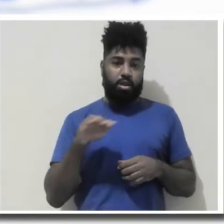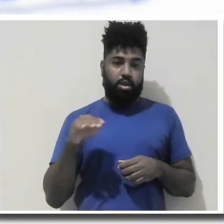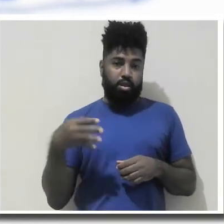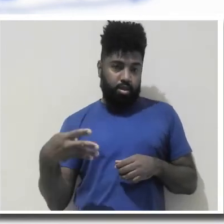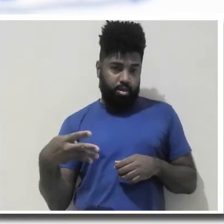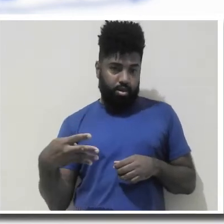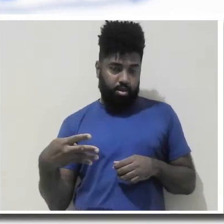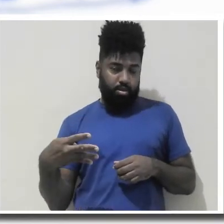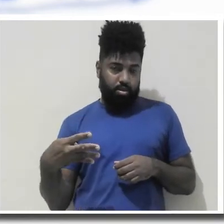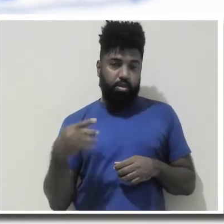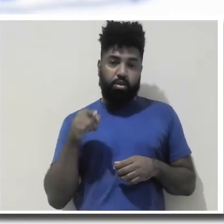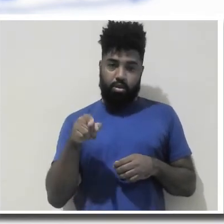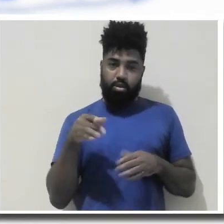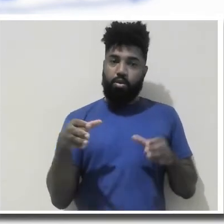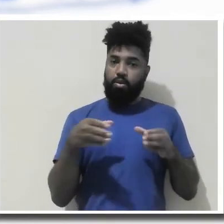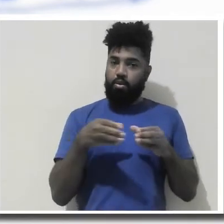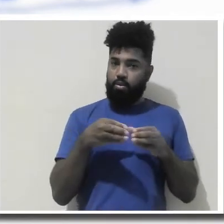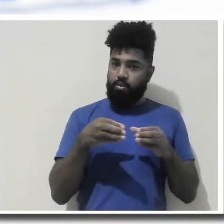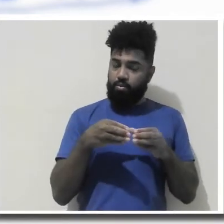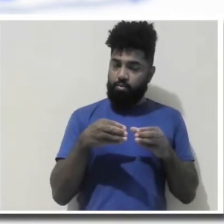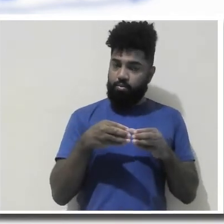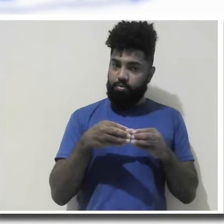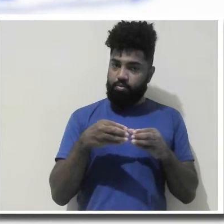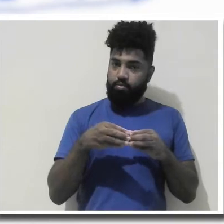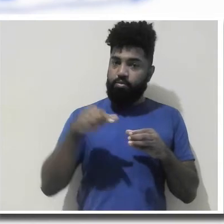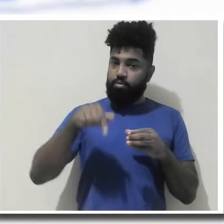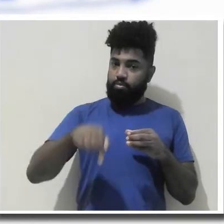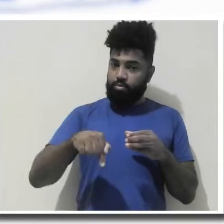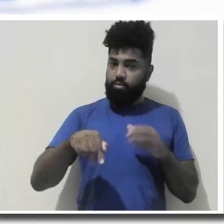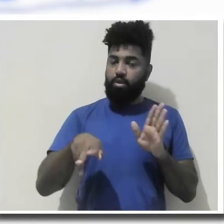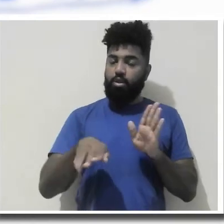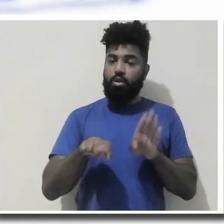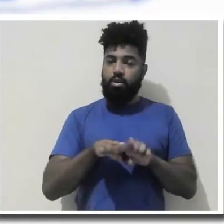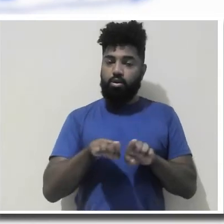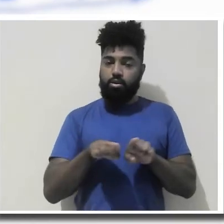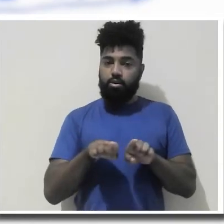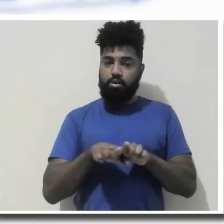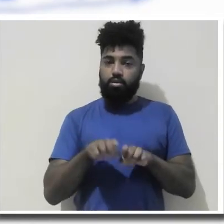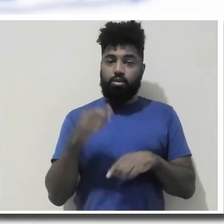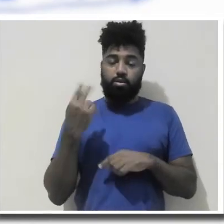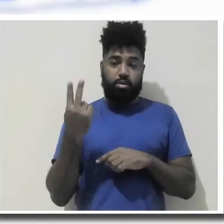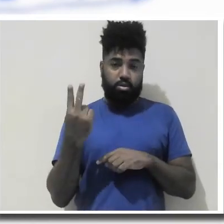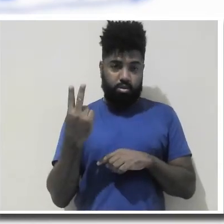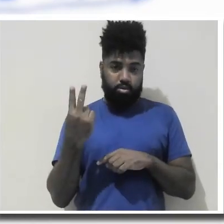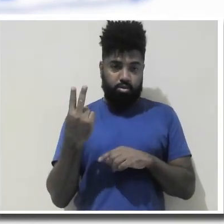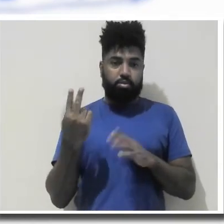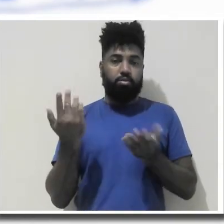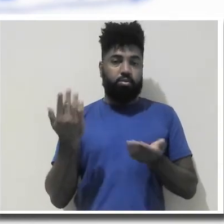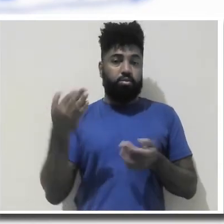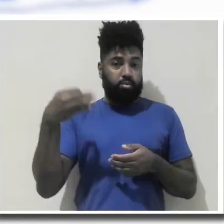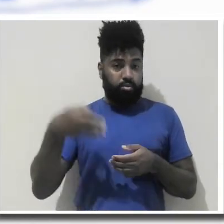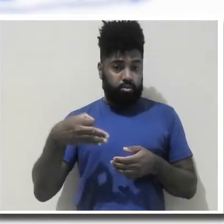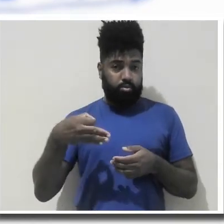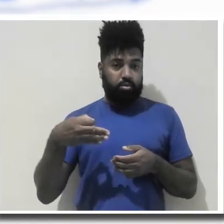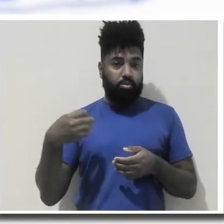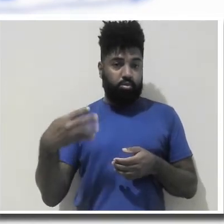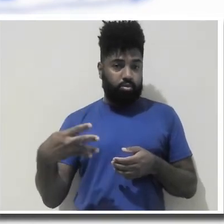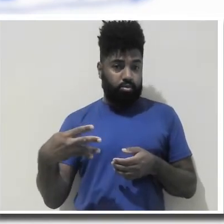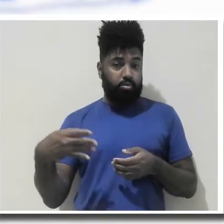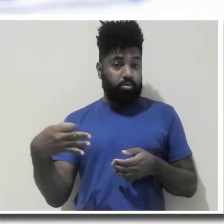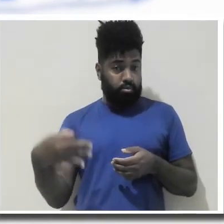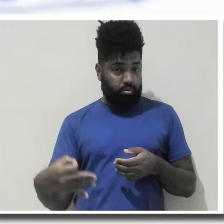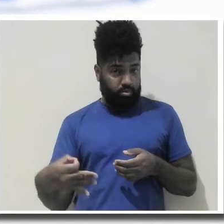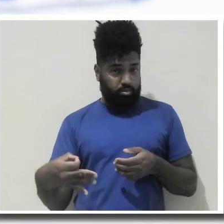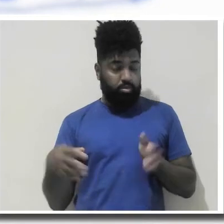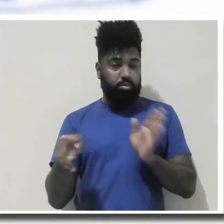racional? Sim. O 2 é um número inteiro, o 4 também, o 4 é não nulo. Apesar